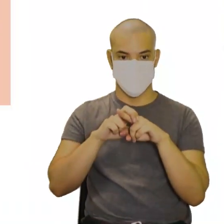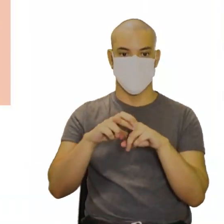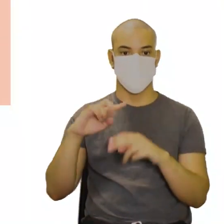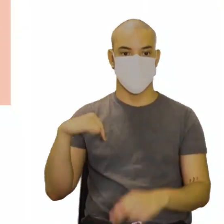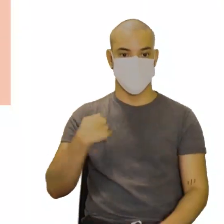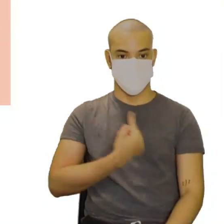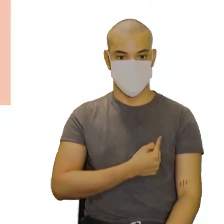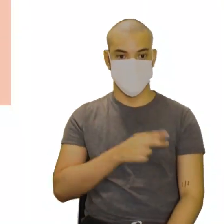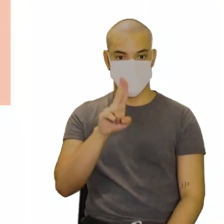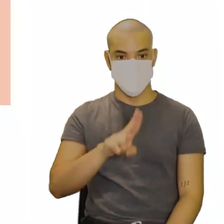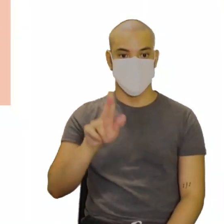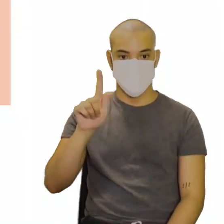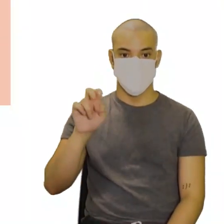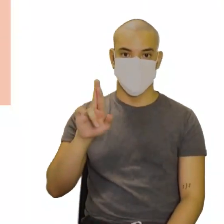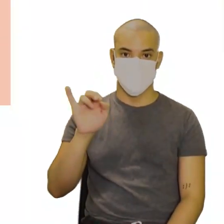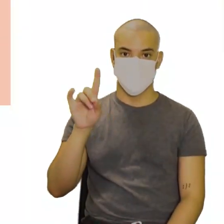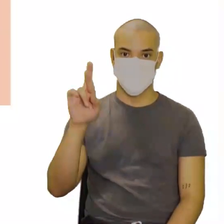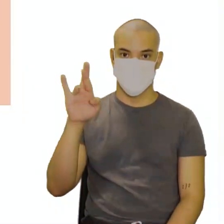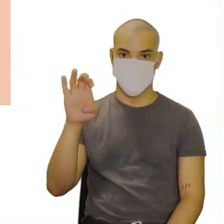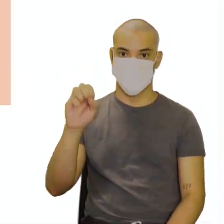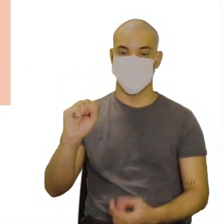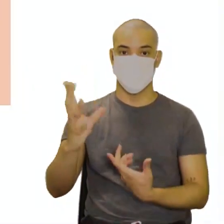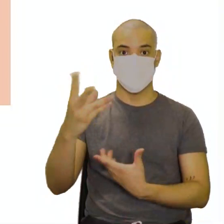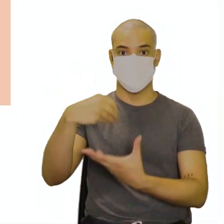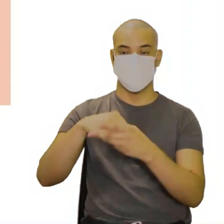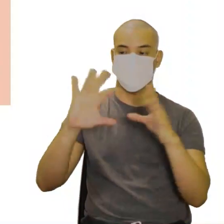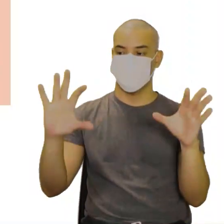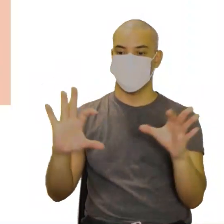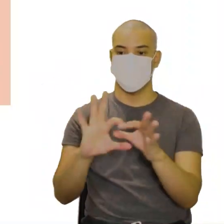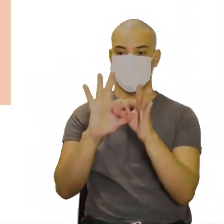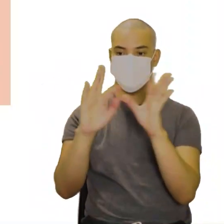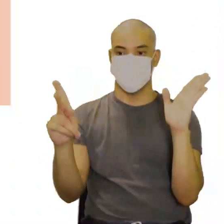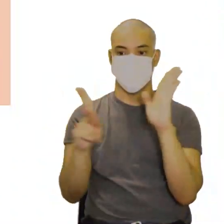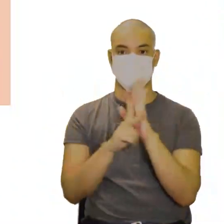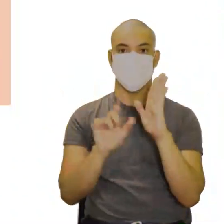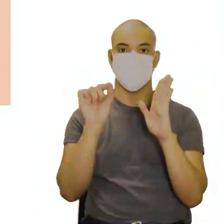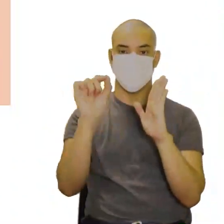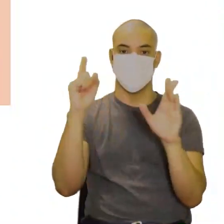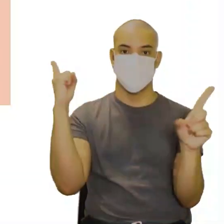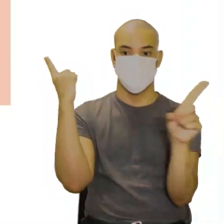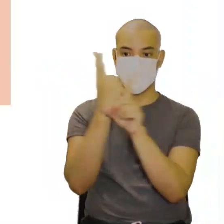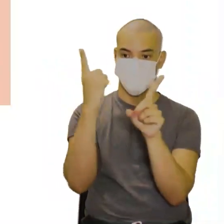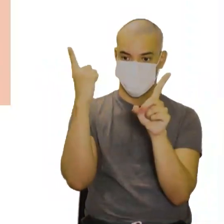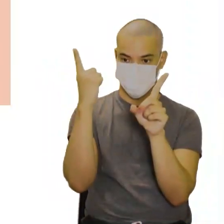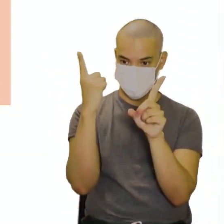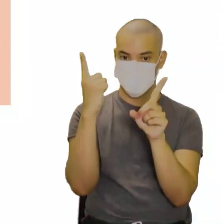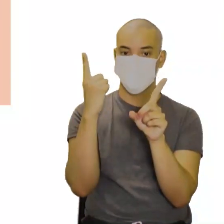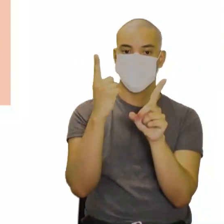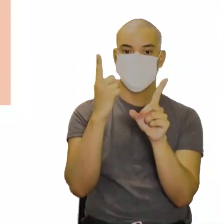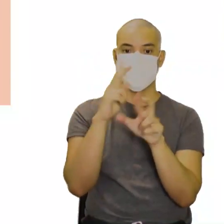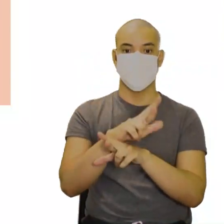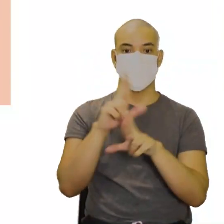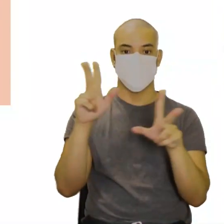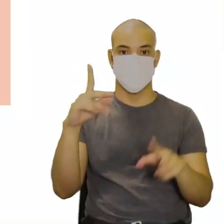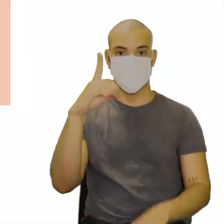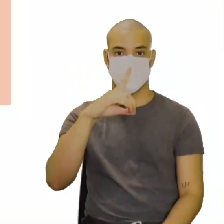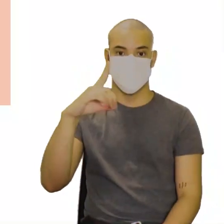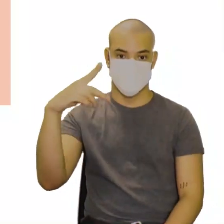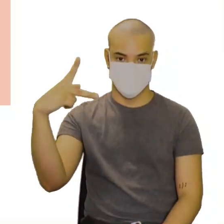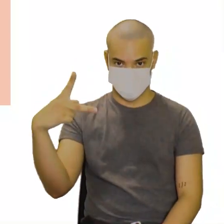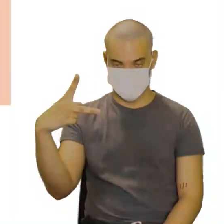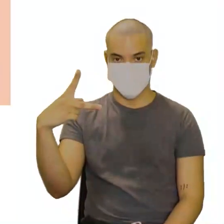aqui, quando nós fizemos a associação, ele serve para encontrar essa diferença de